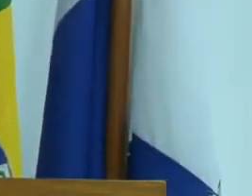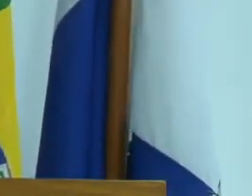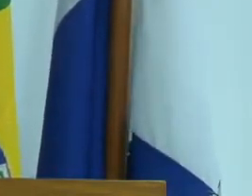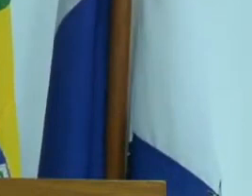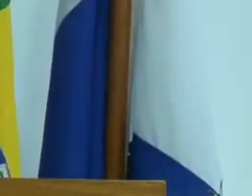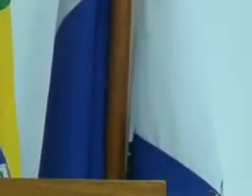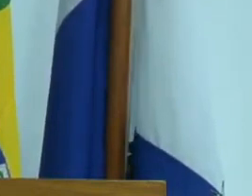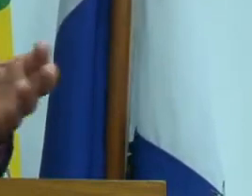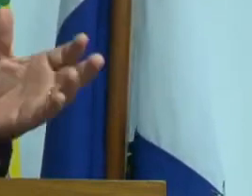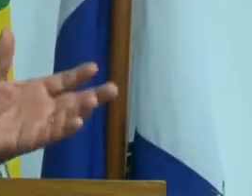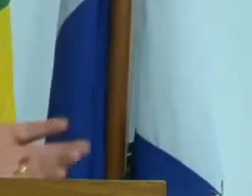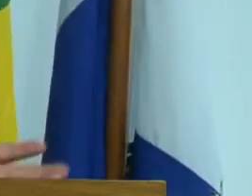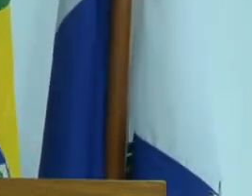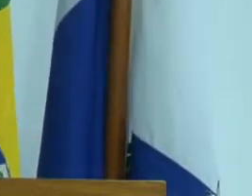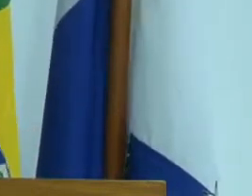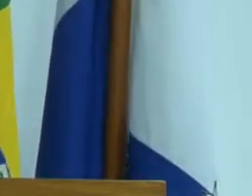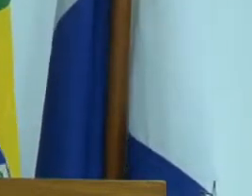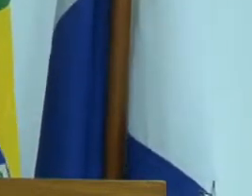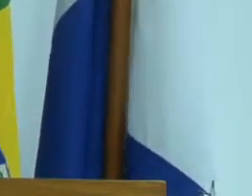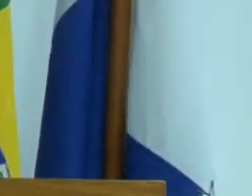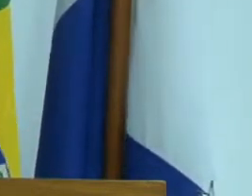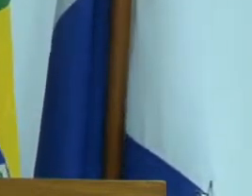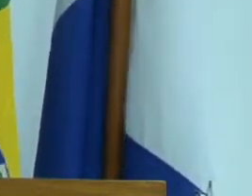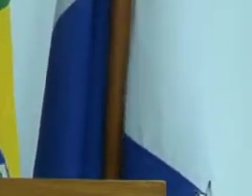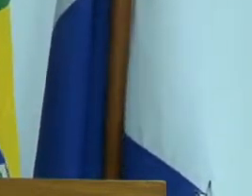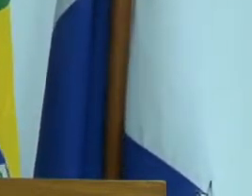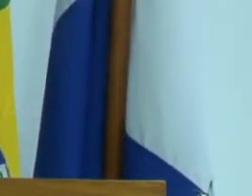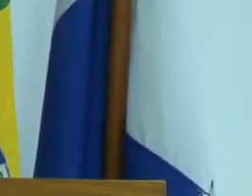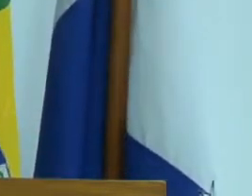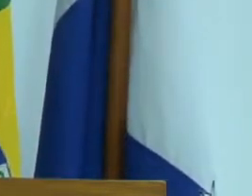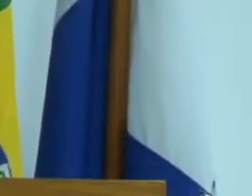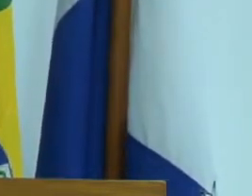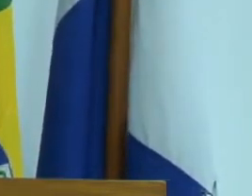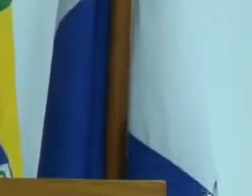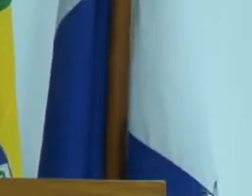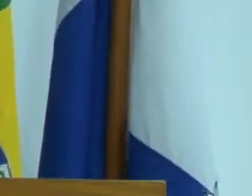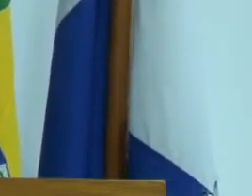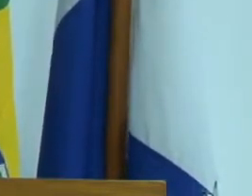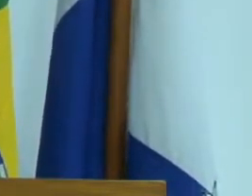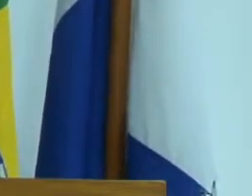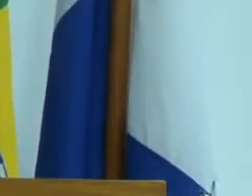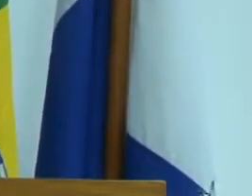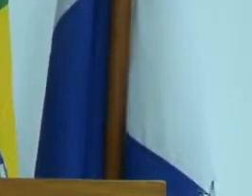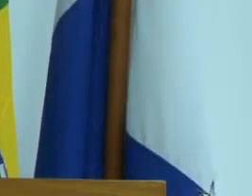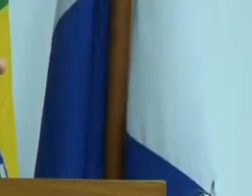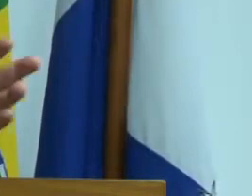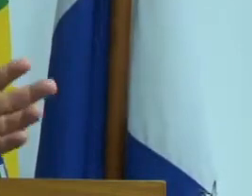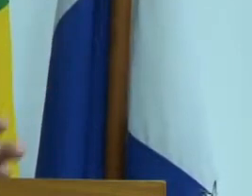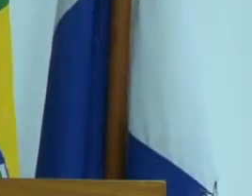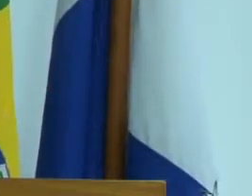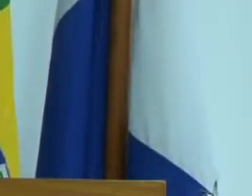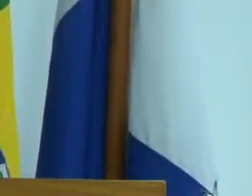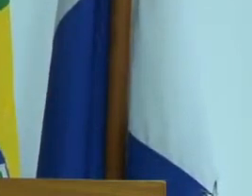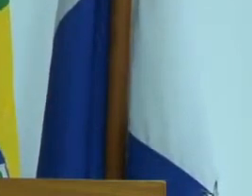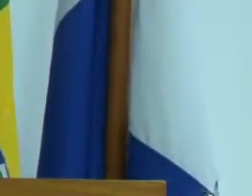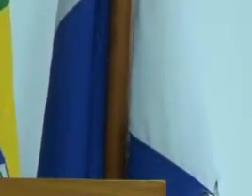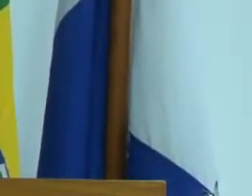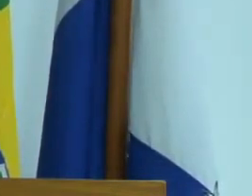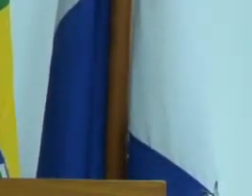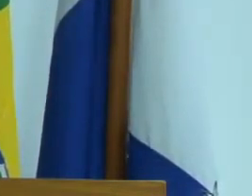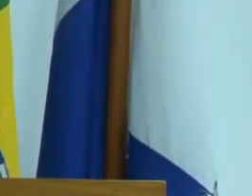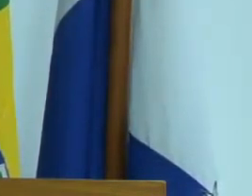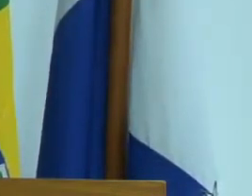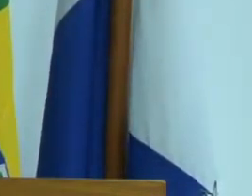transformar em uma represa e as pessoas lá do bairro do Pinhão praticamente ficam alagadas. Sabemos que tem dificuldade de limpar o rio, temos, que as